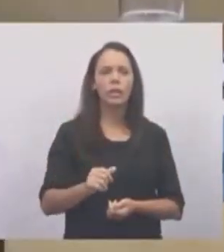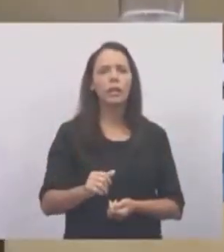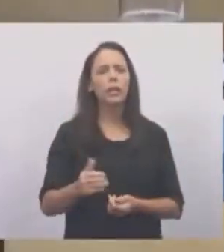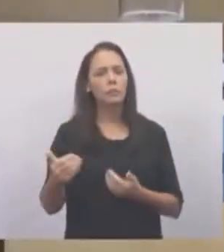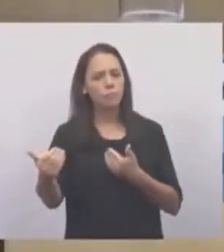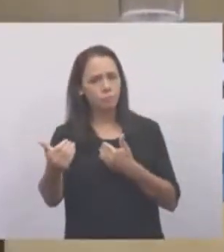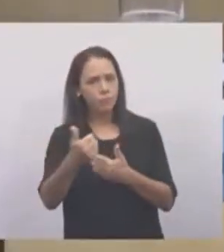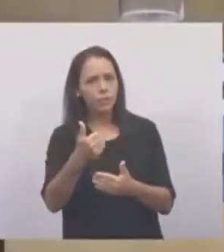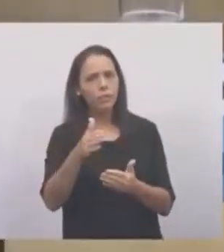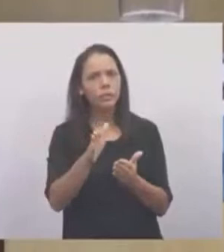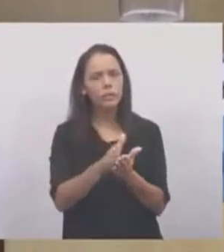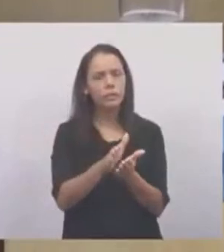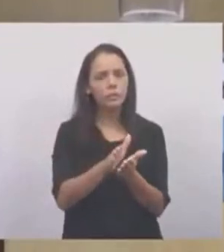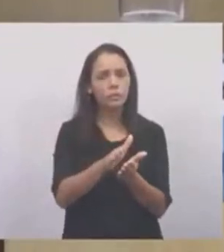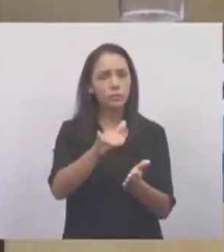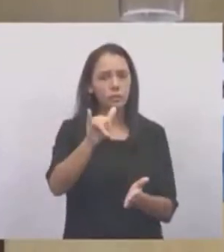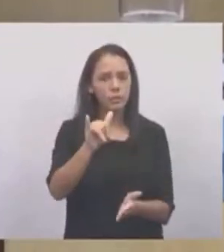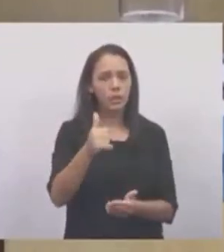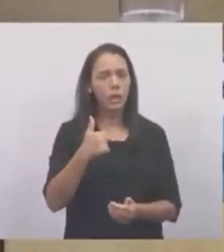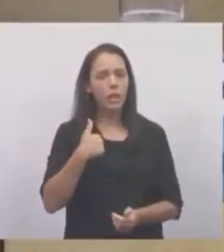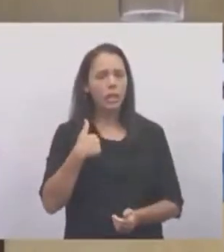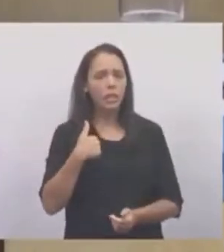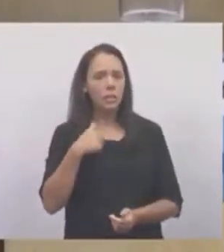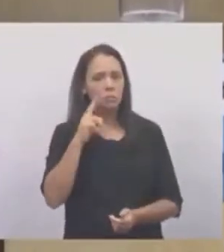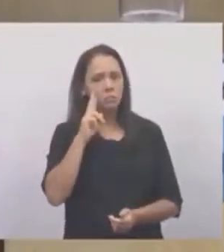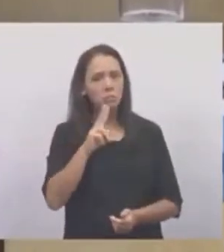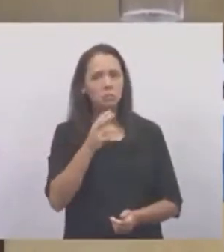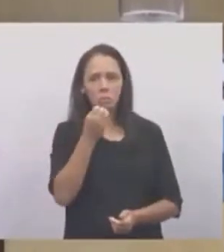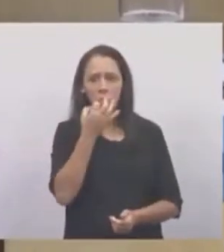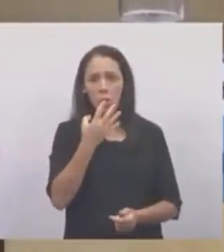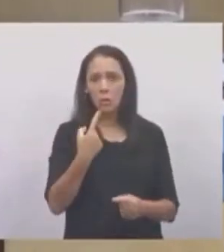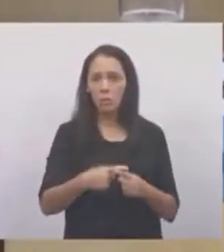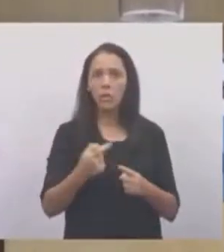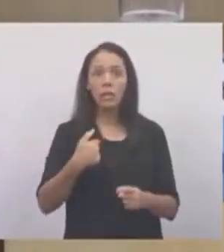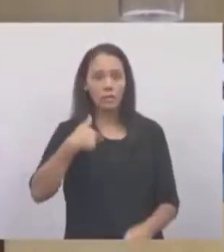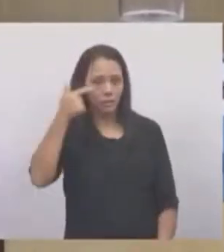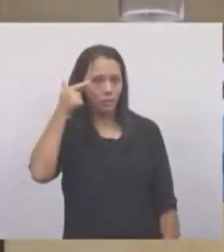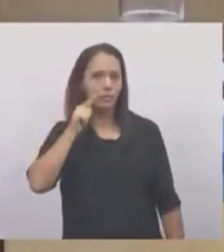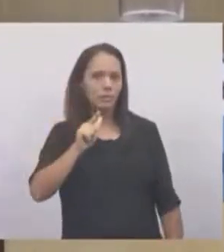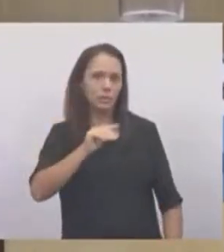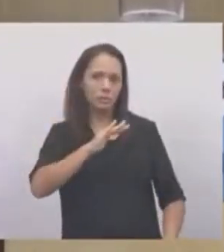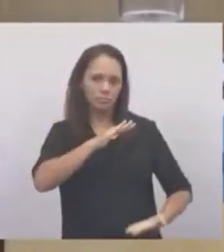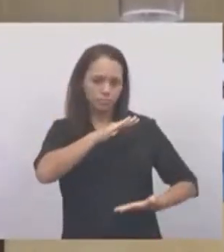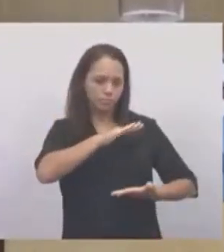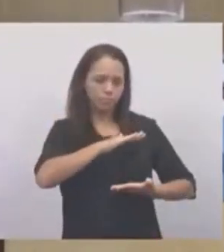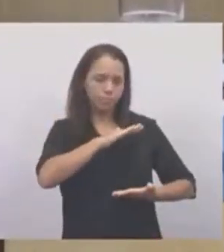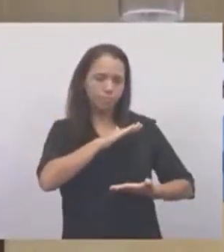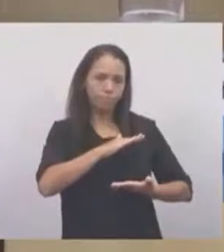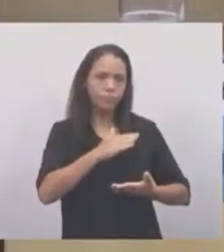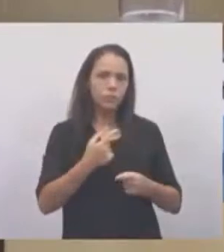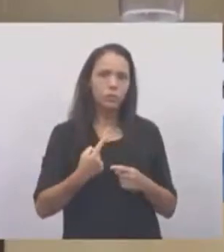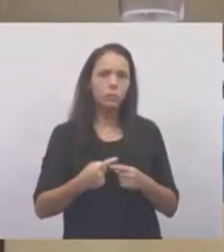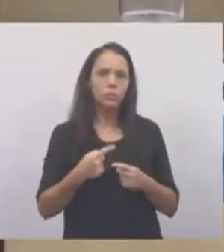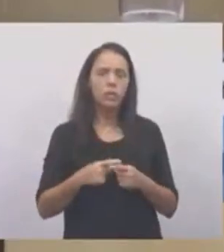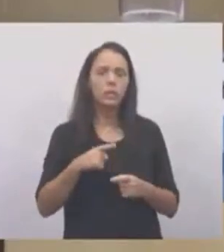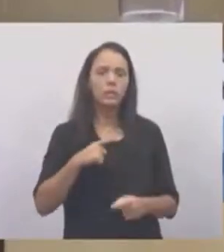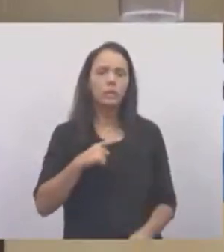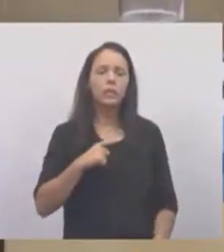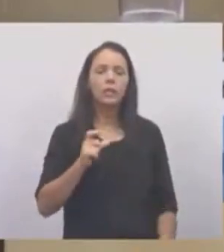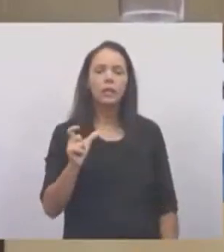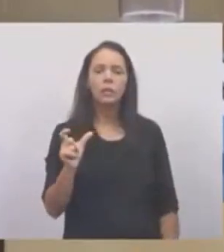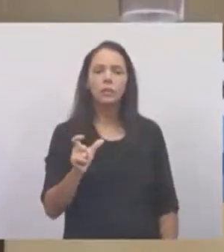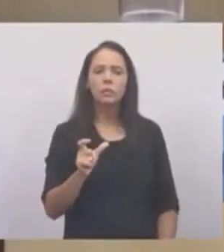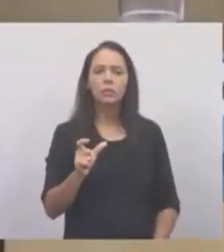município e eu acho muito bacana porque eu, por exemplo, consigo fazer a mamografia, né, através de convênio